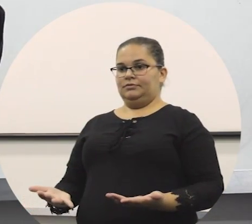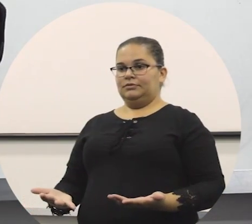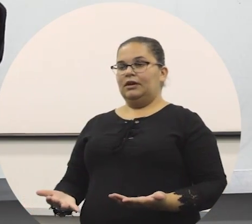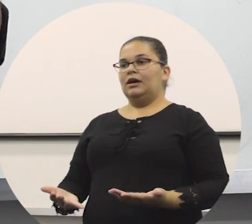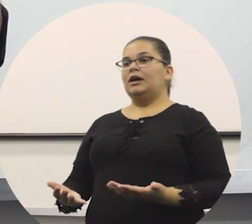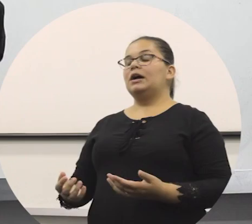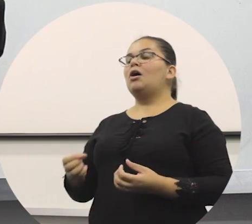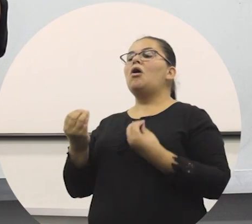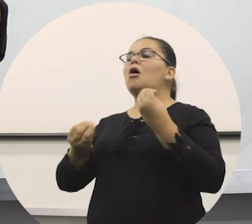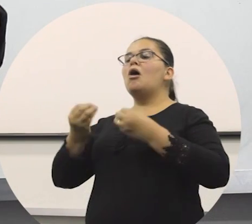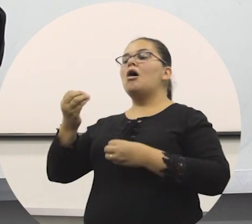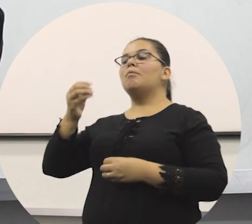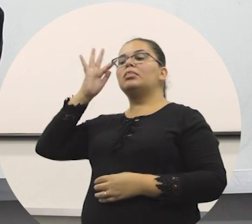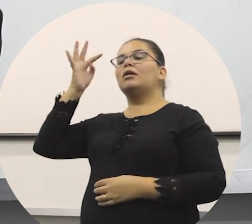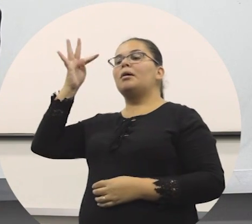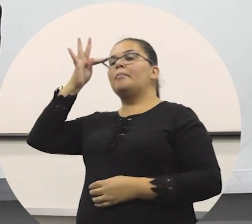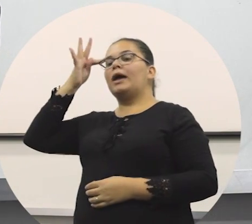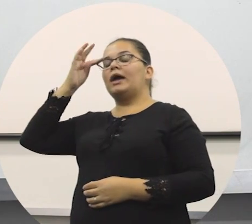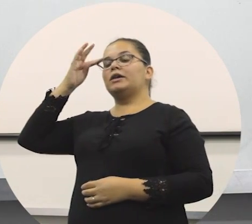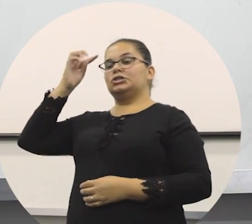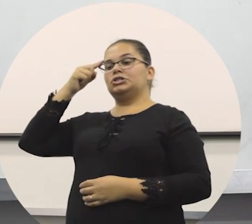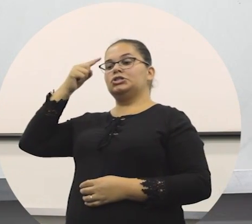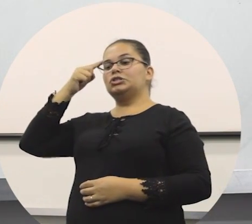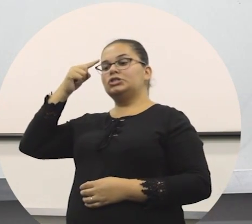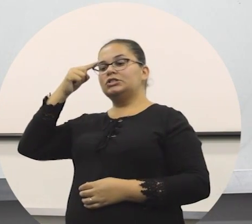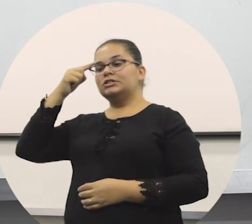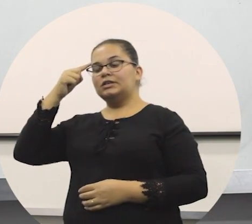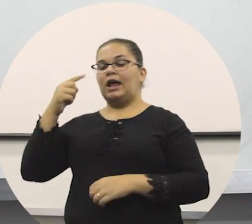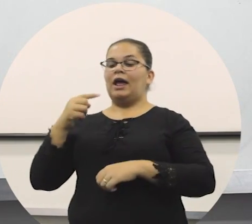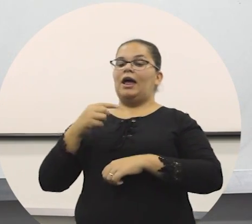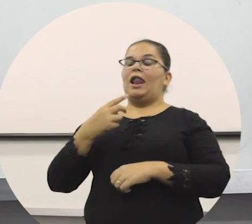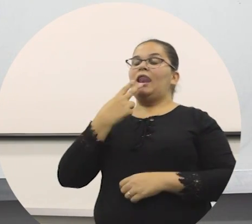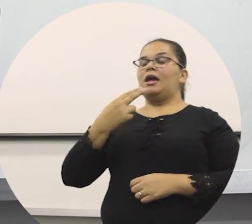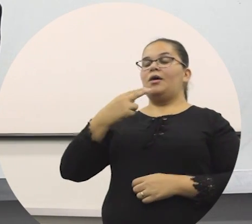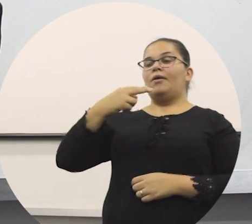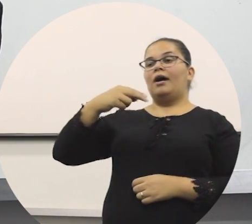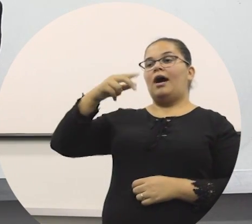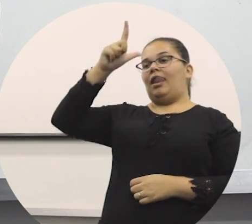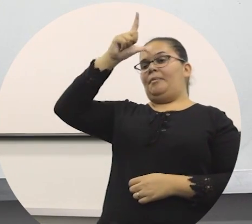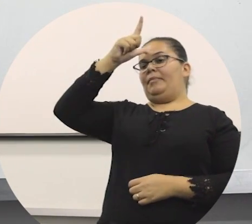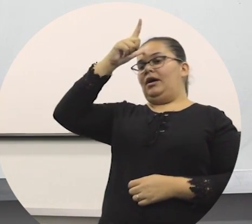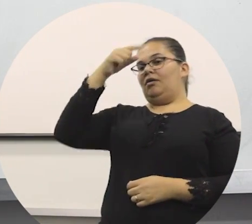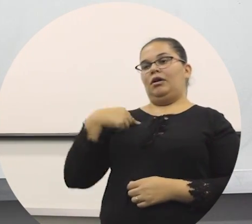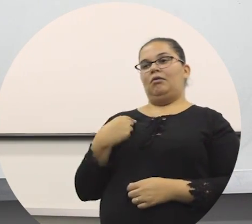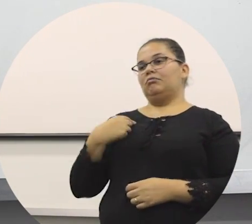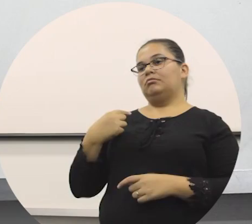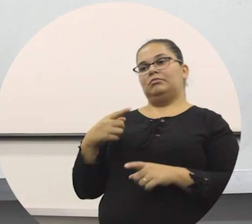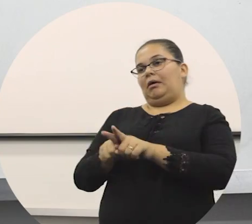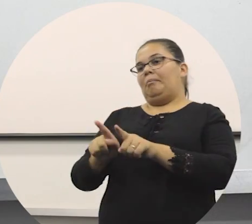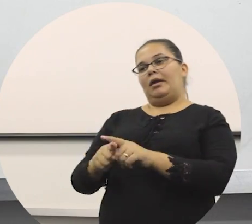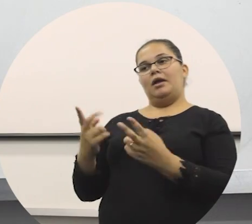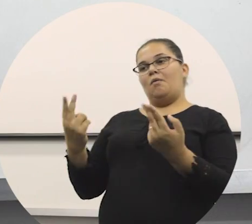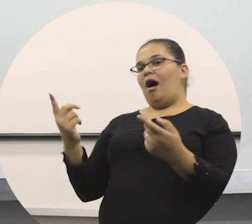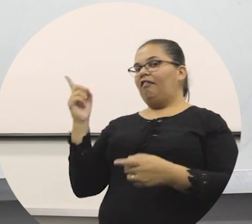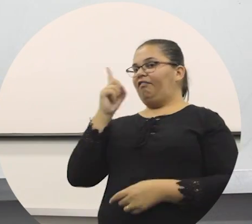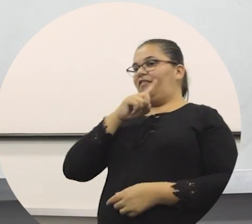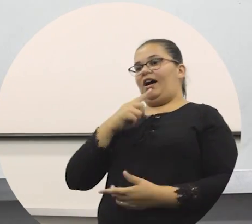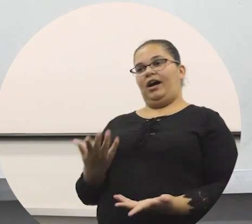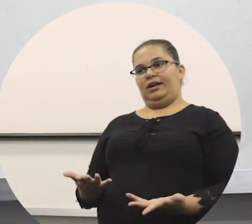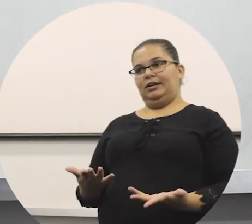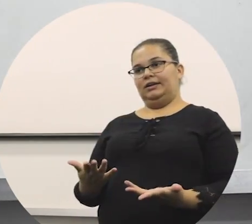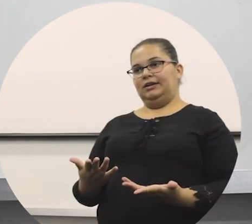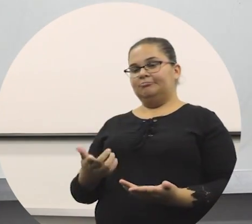aplica um teste de teoria da mente em alemão, eu vou falhar também. Você entendeu? O que eles fizeram? Ah,